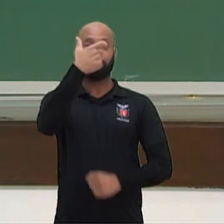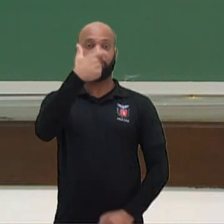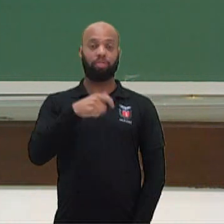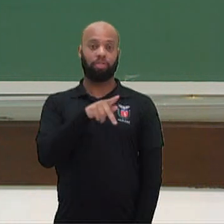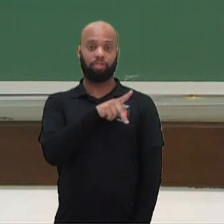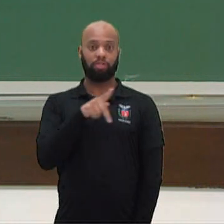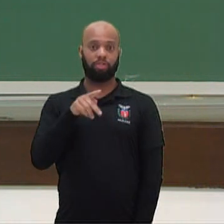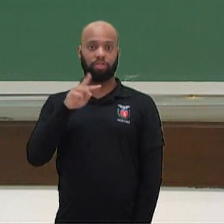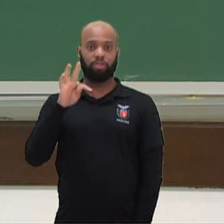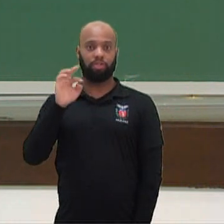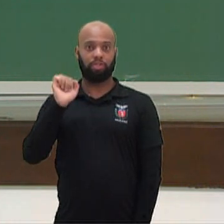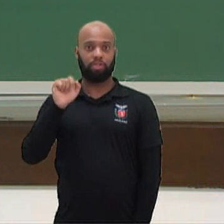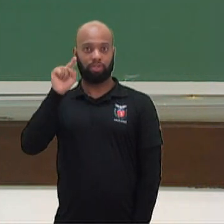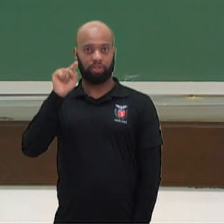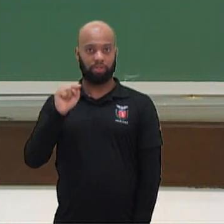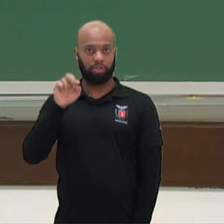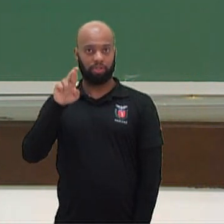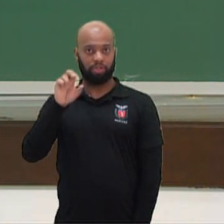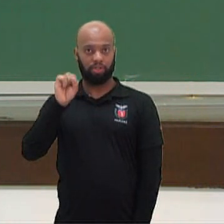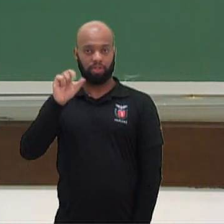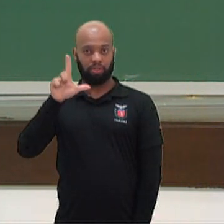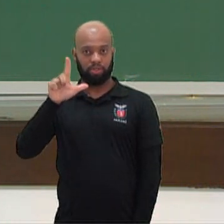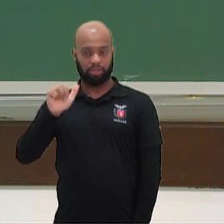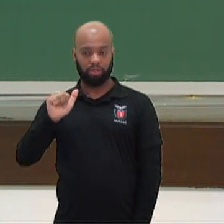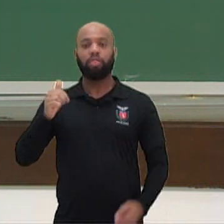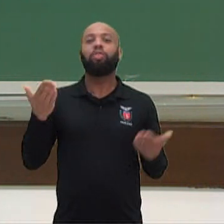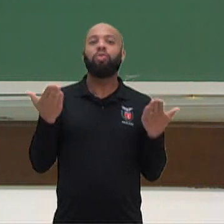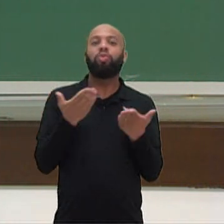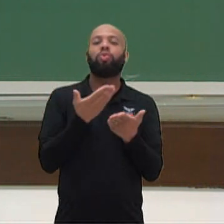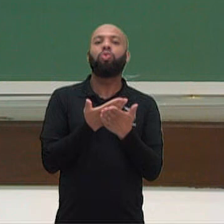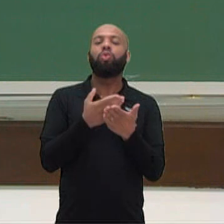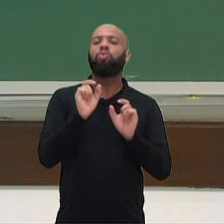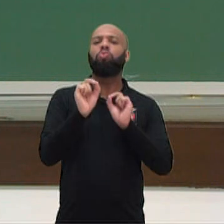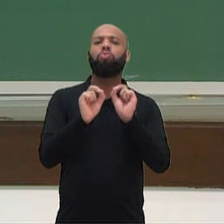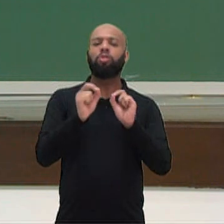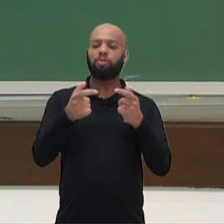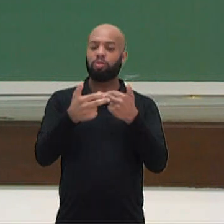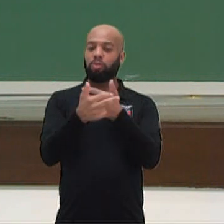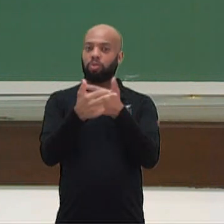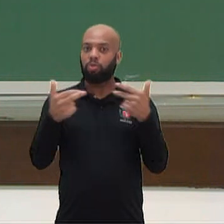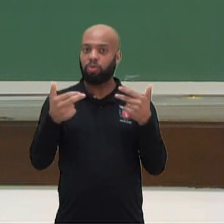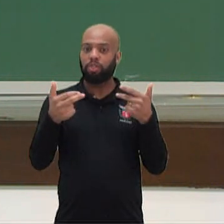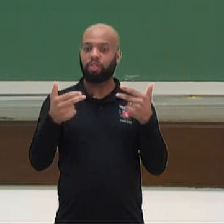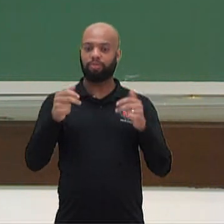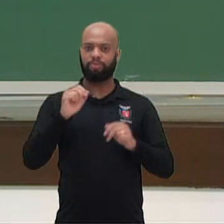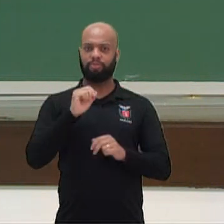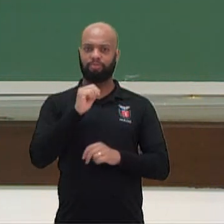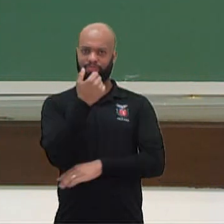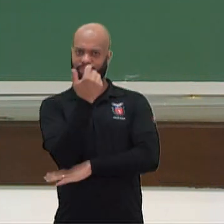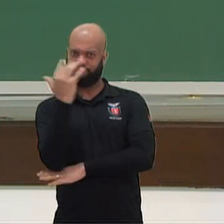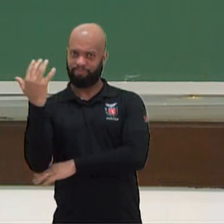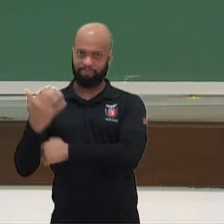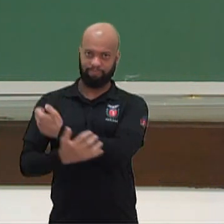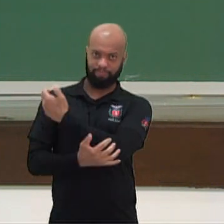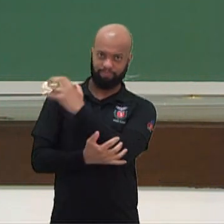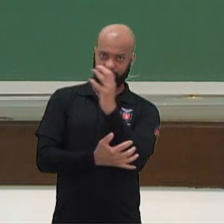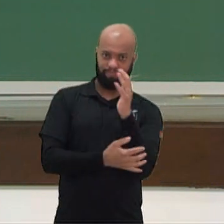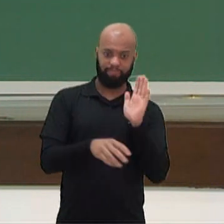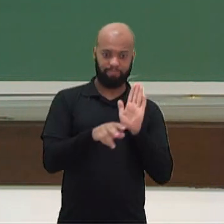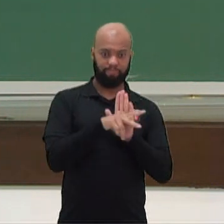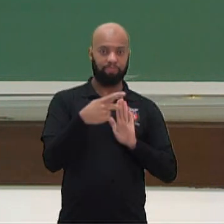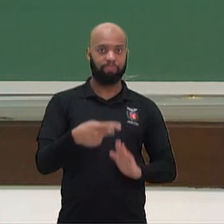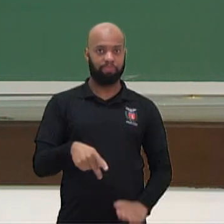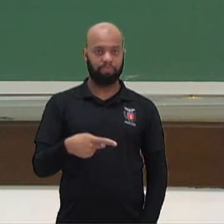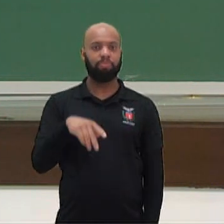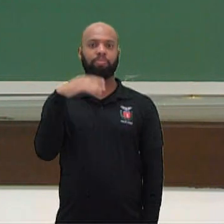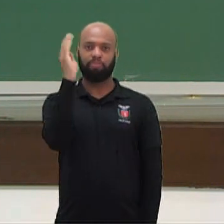Tarsila Dominoni e hoje vamos estudar os recursos naturais do Brasil, certo? Antes eu gostaria que você pegasse aí o seu